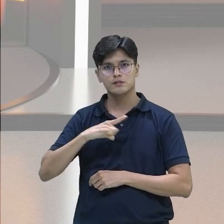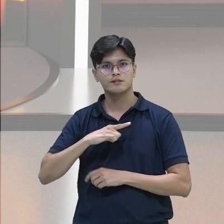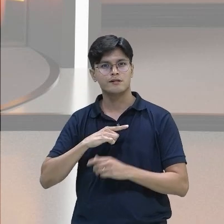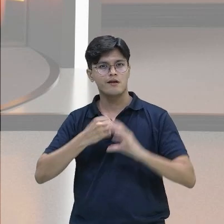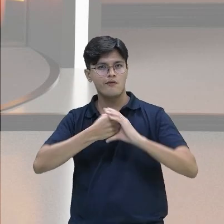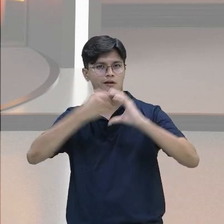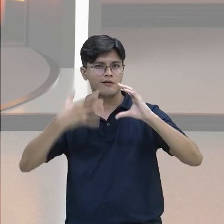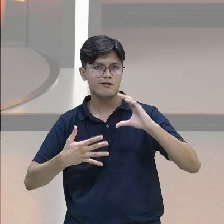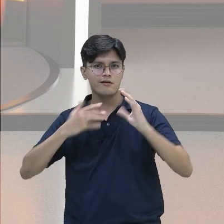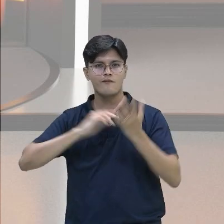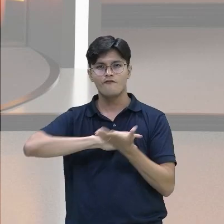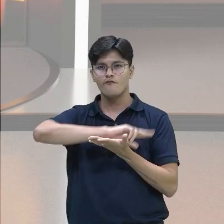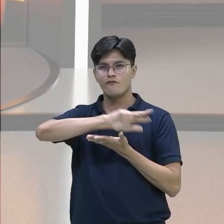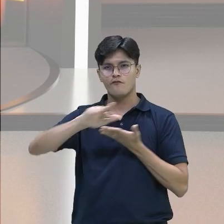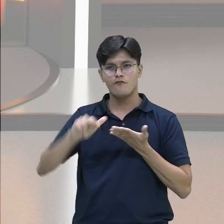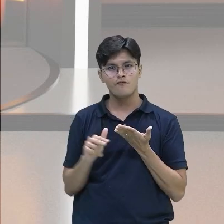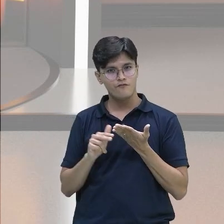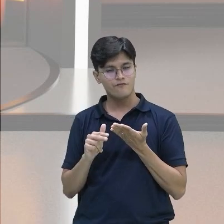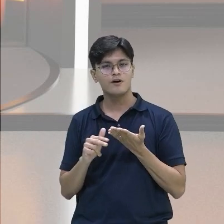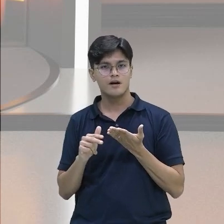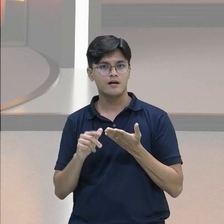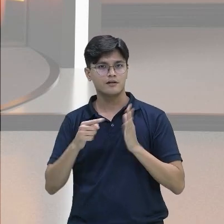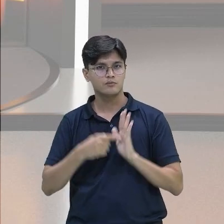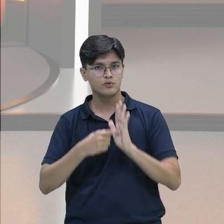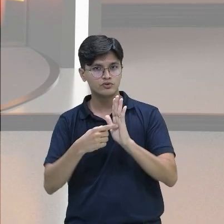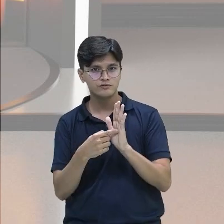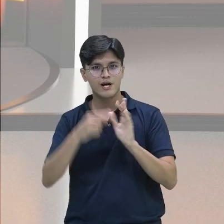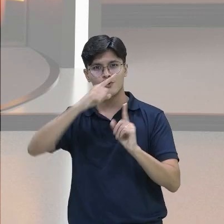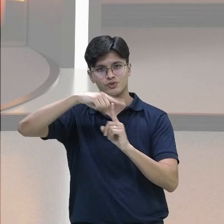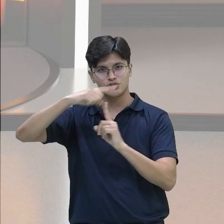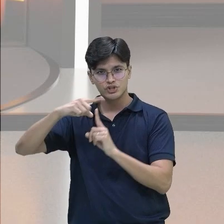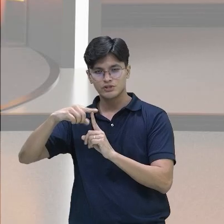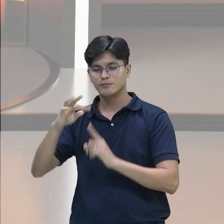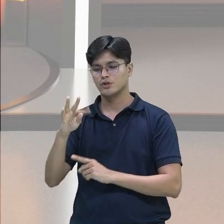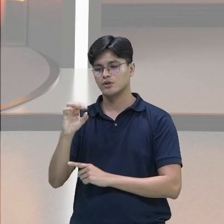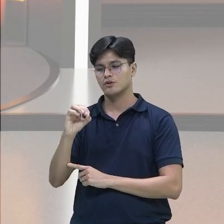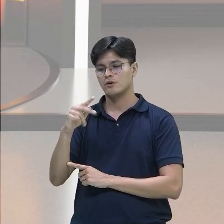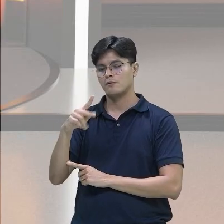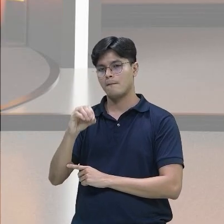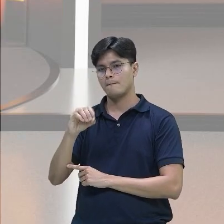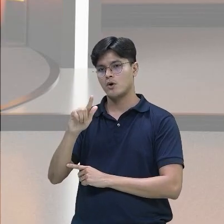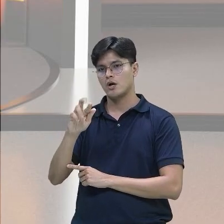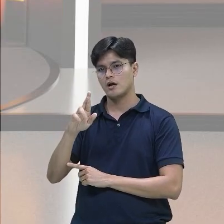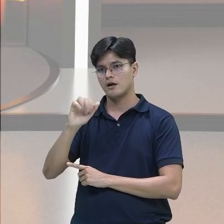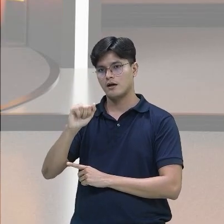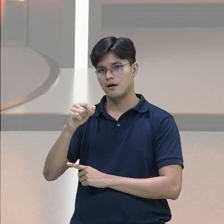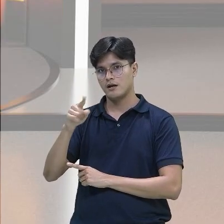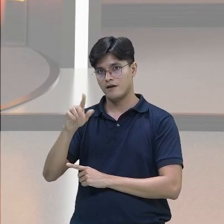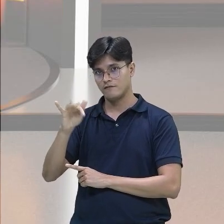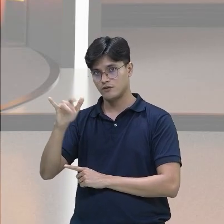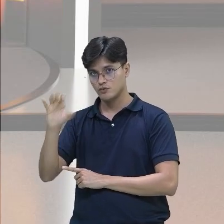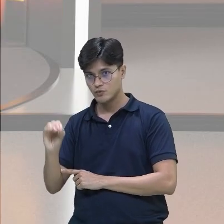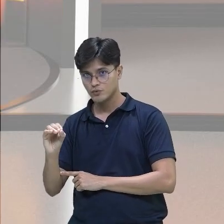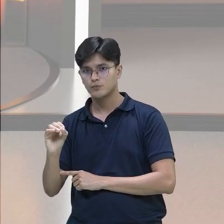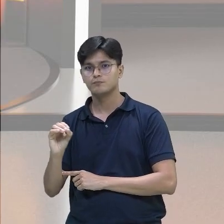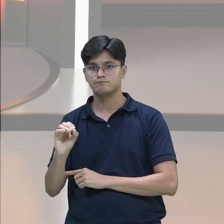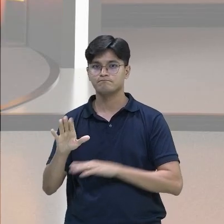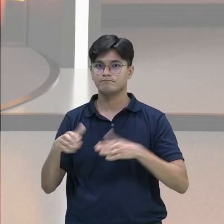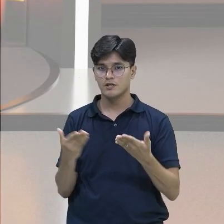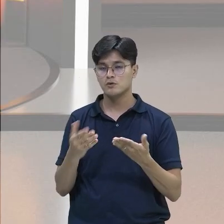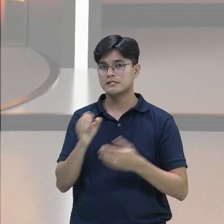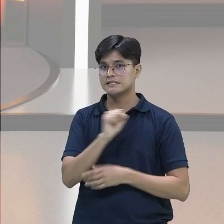né, desse perfil topográfico. Então, quando falarem para vocês o perfil topográfico do território